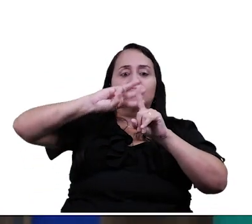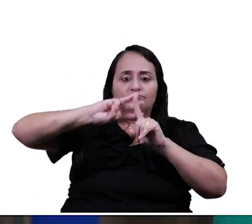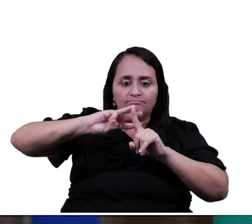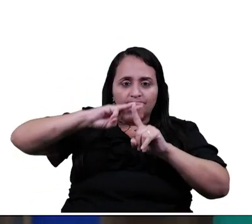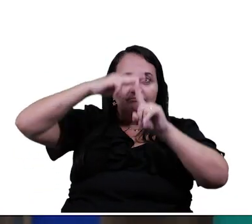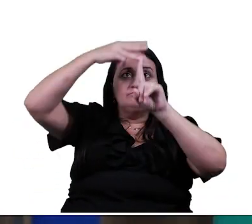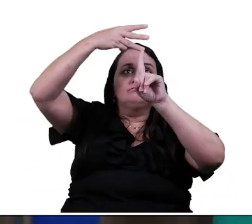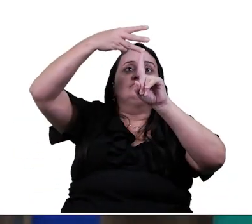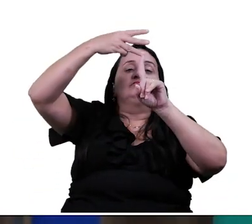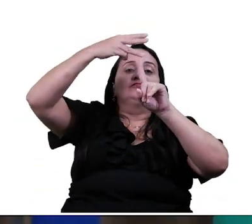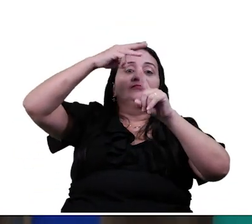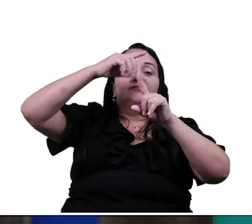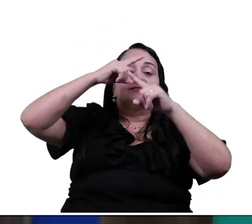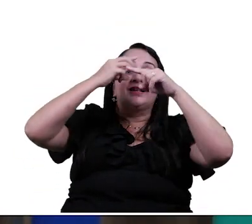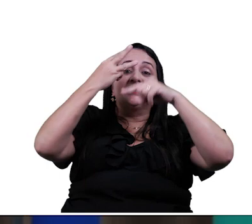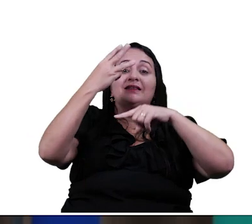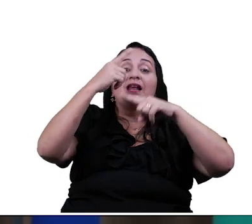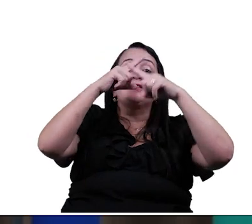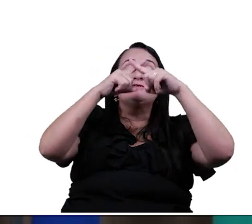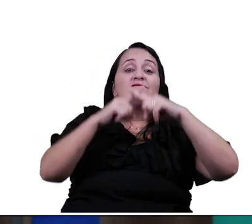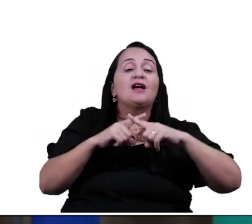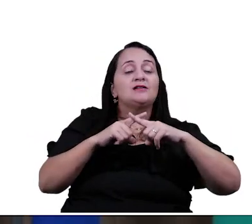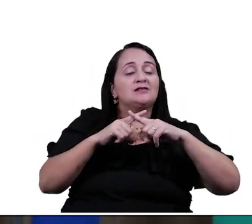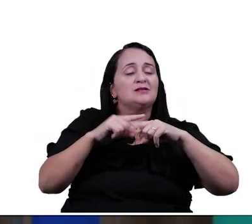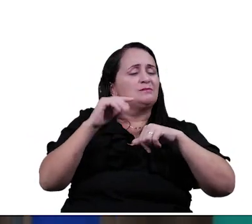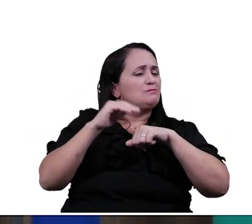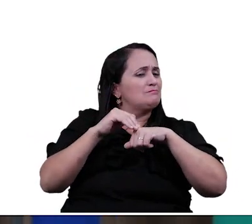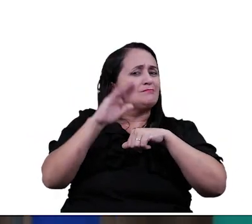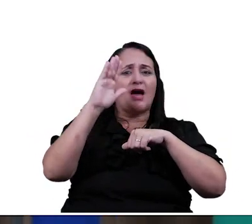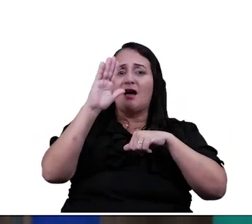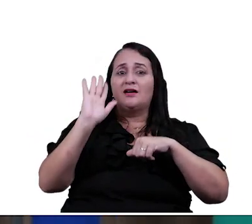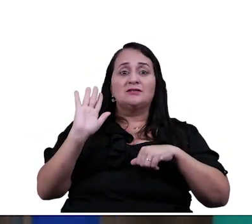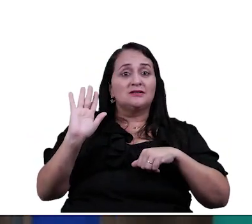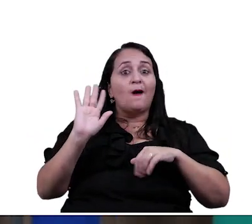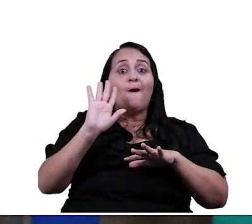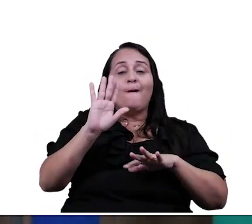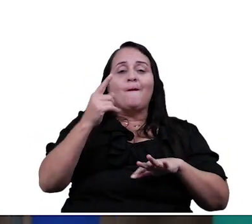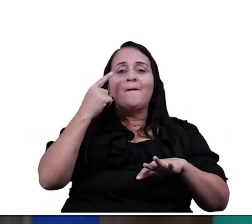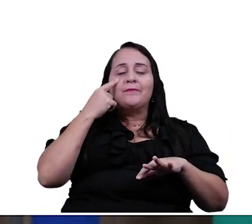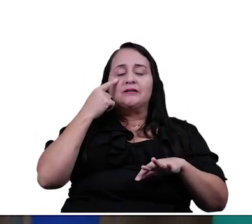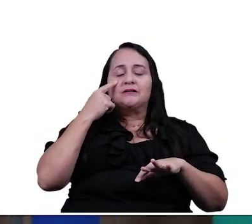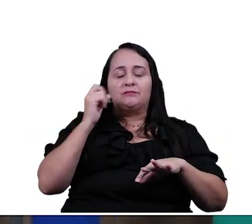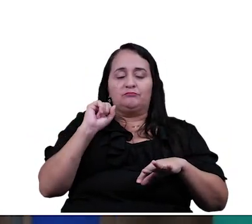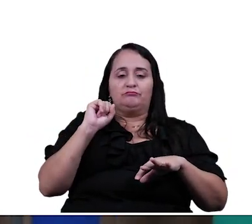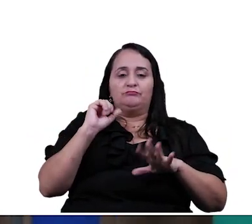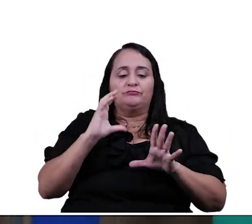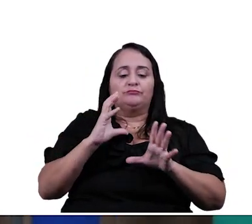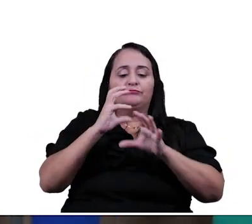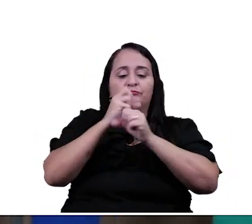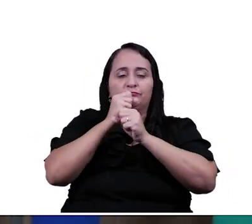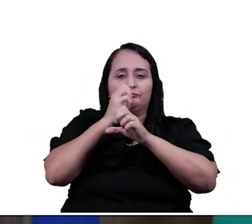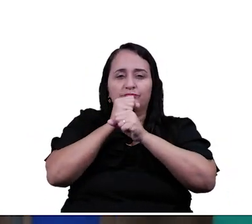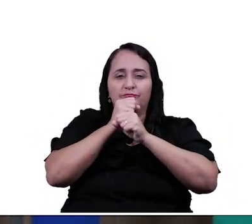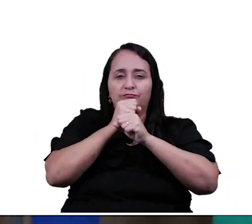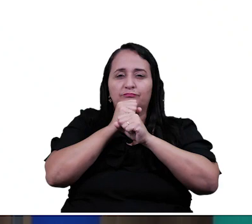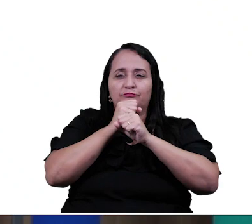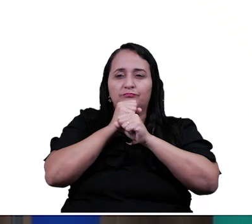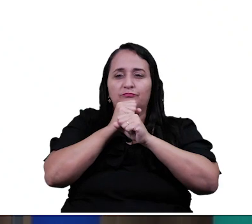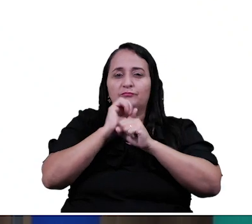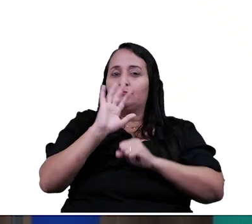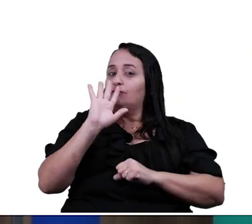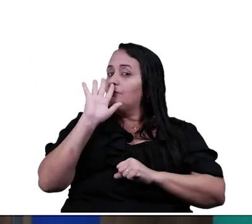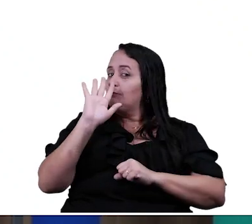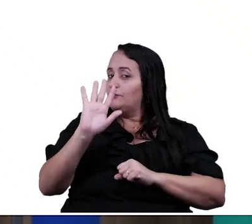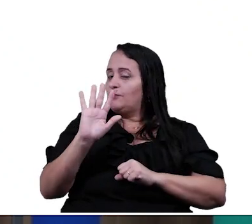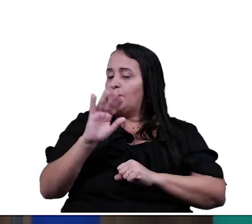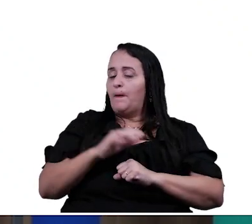gente entender a nossa questão... eu tenho que calcular o triplo, ou